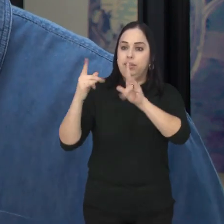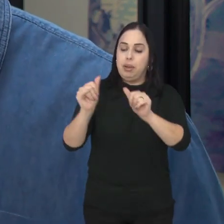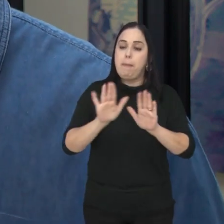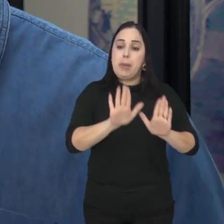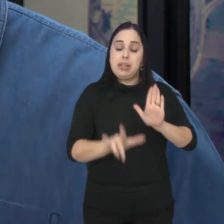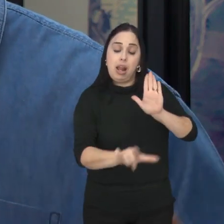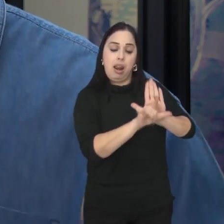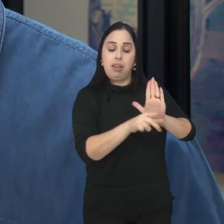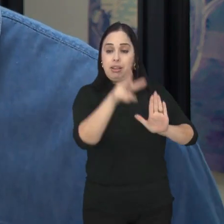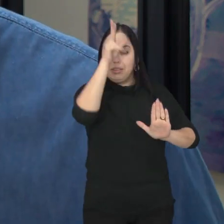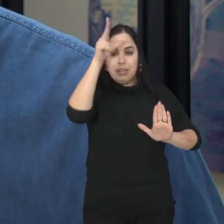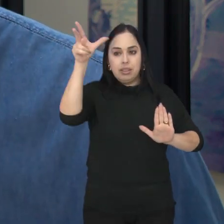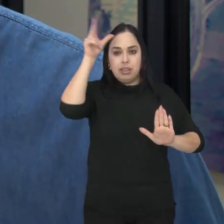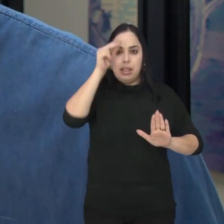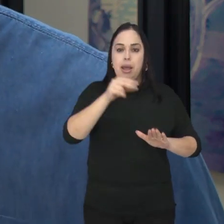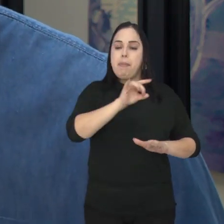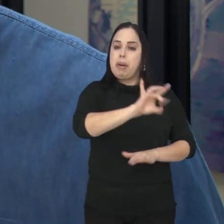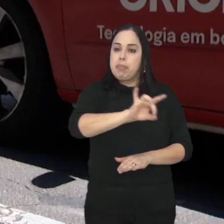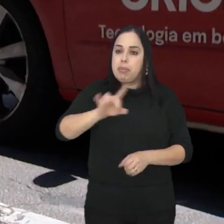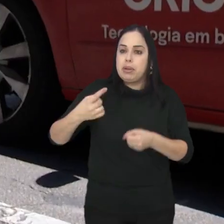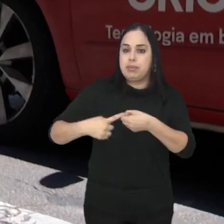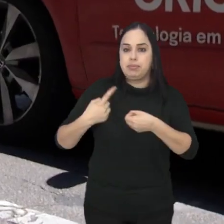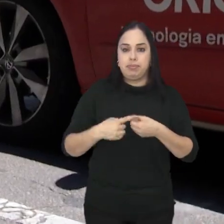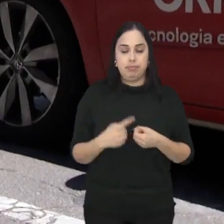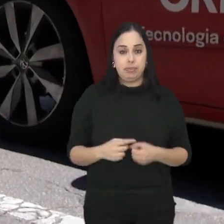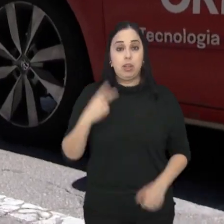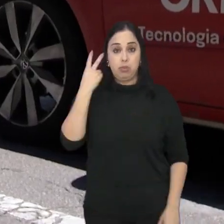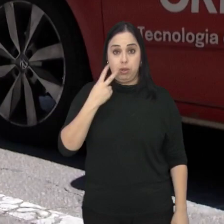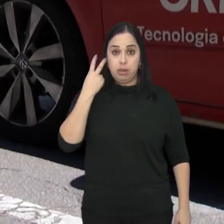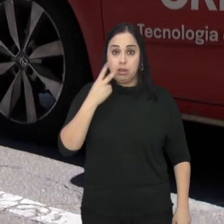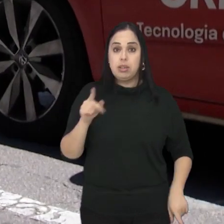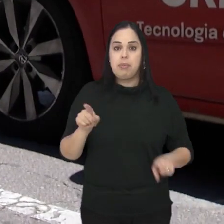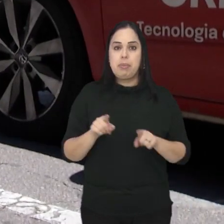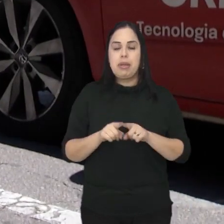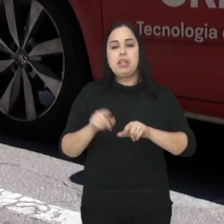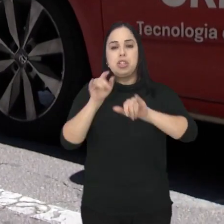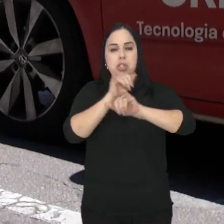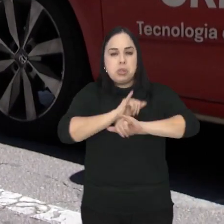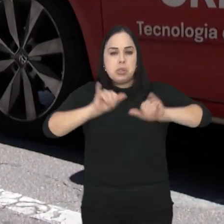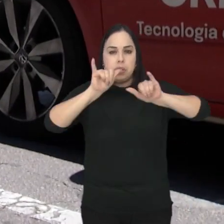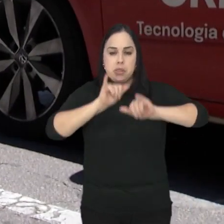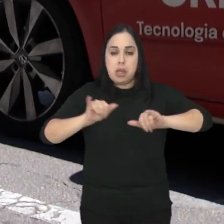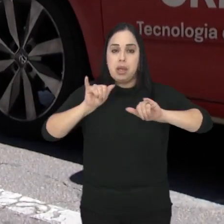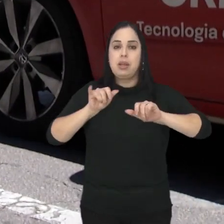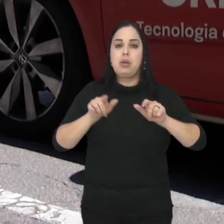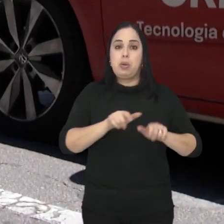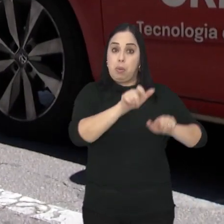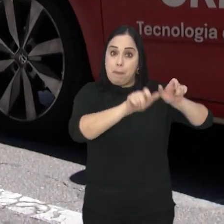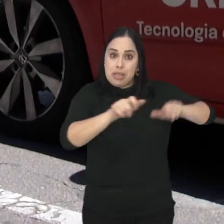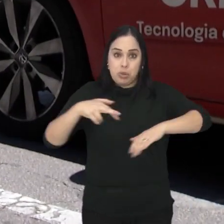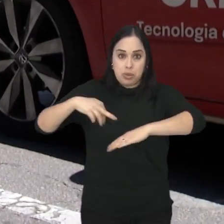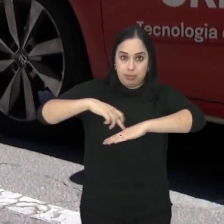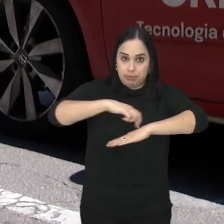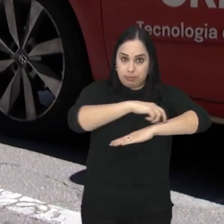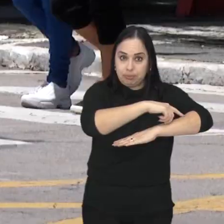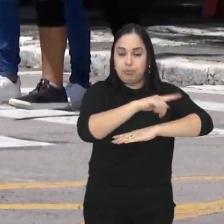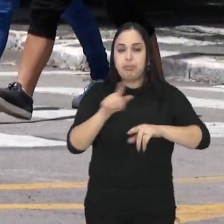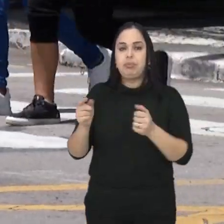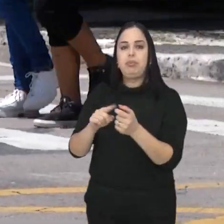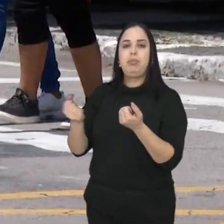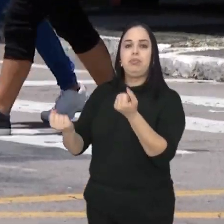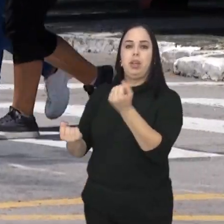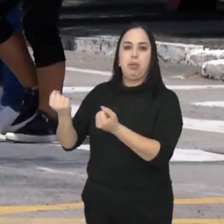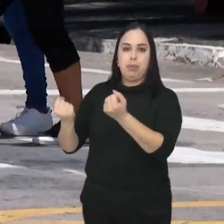a municipal tem a sua especificidade em cada local. Ainda segundo os vereadores, a necessidade de campanhas com pedestres e motoristas,